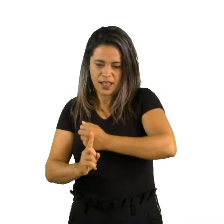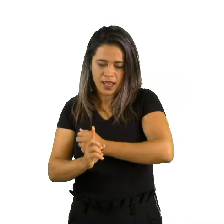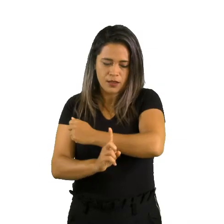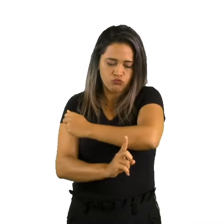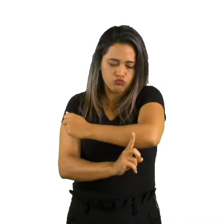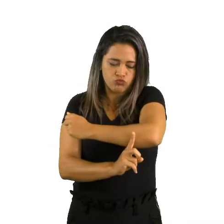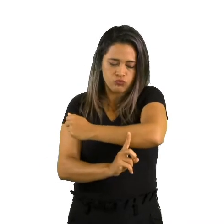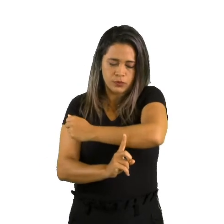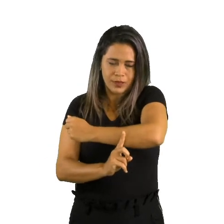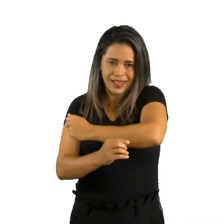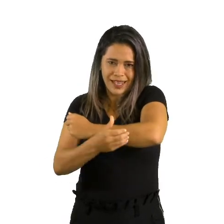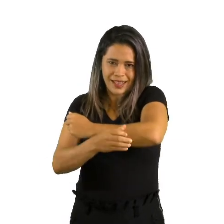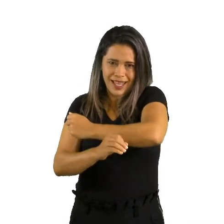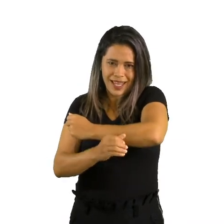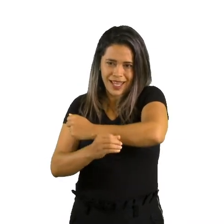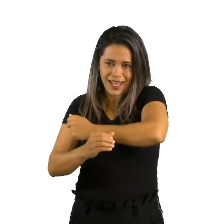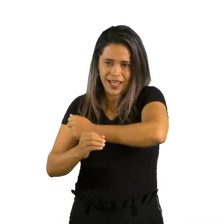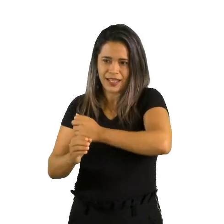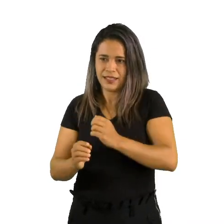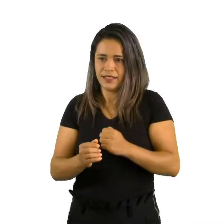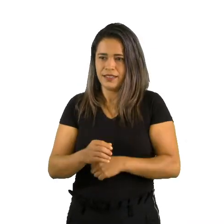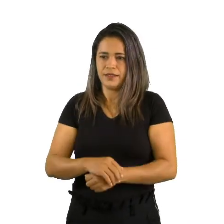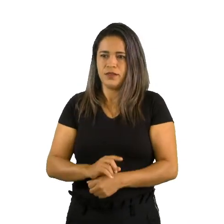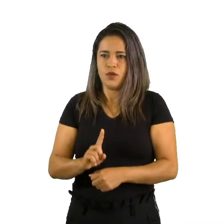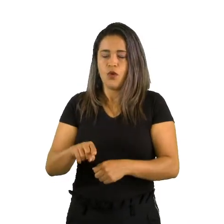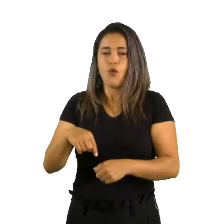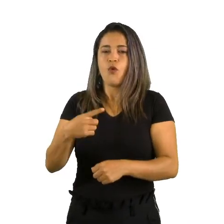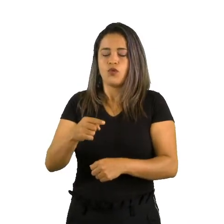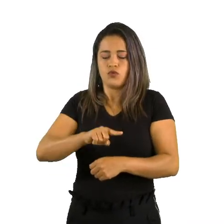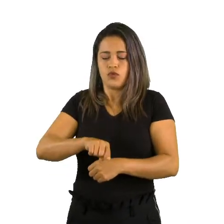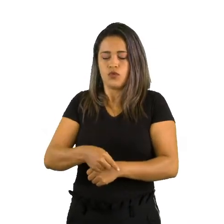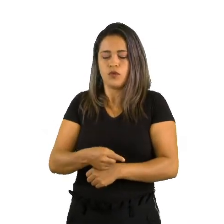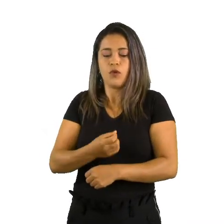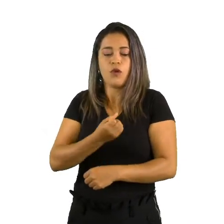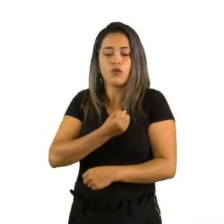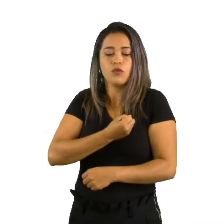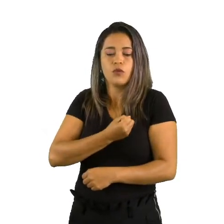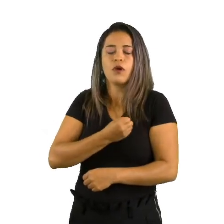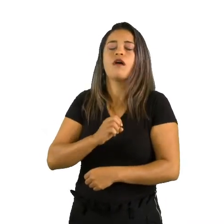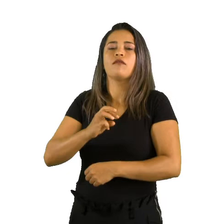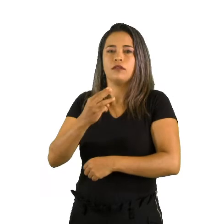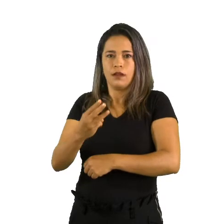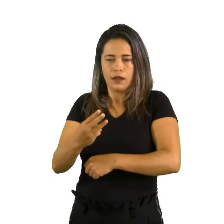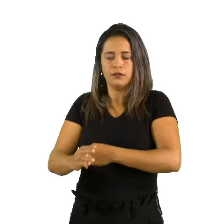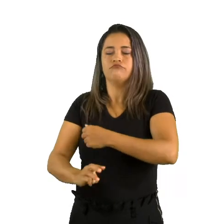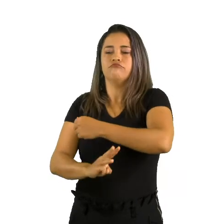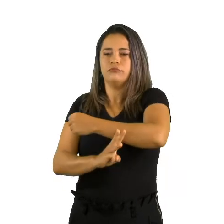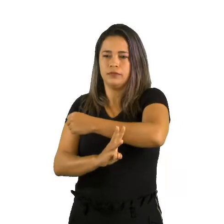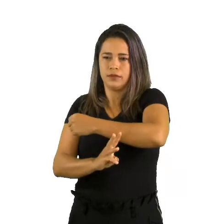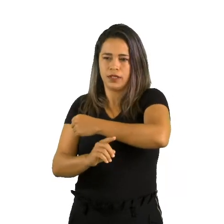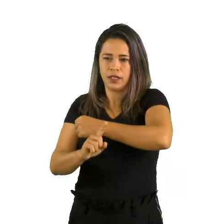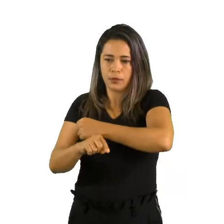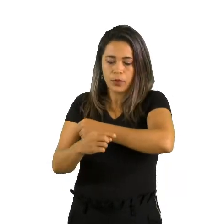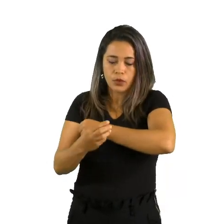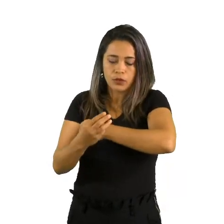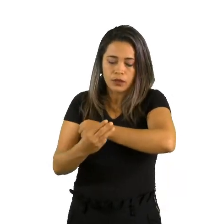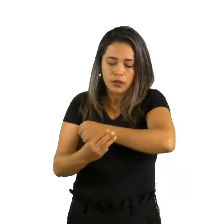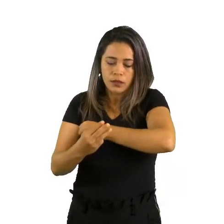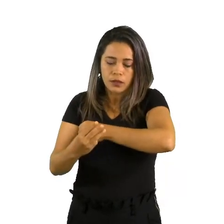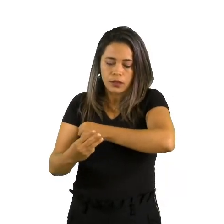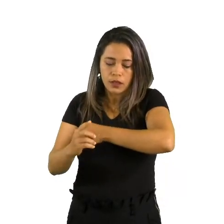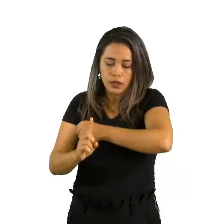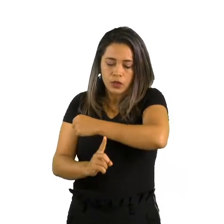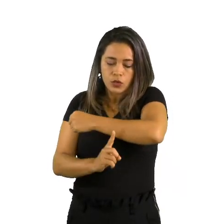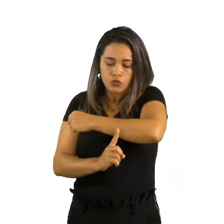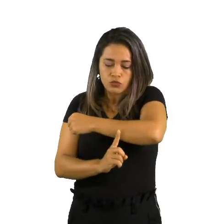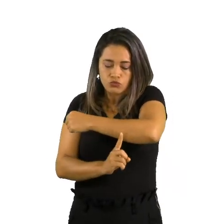que é o próximo número após a vírgula? O 3. Então, eu vou marcar depois do terceiro pedacinho. Eu